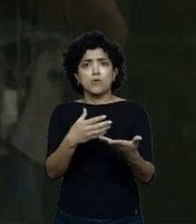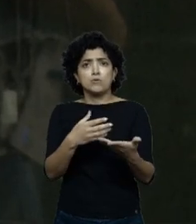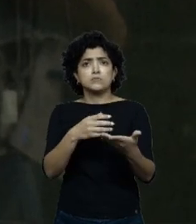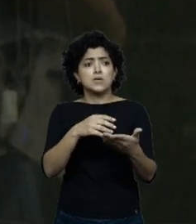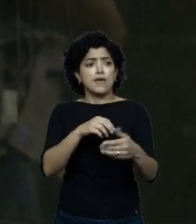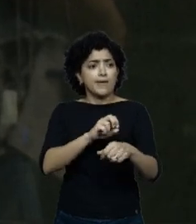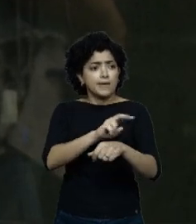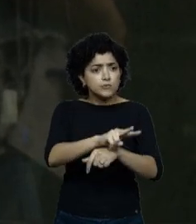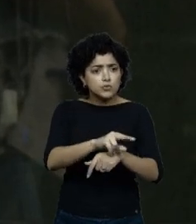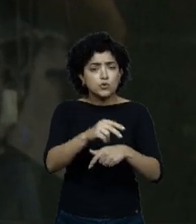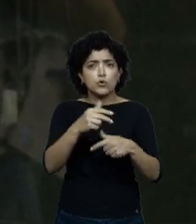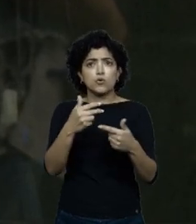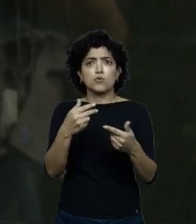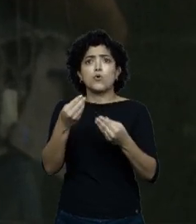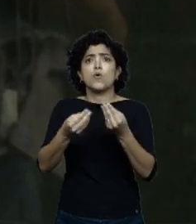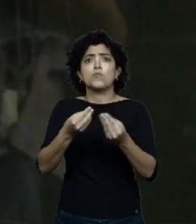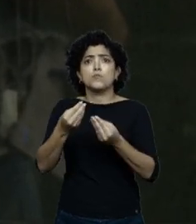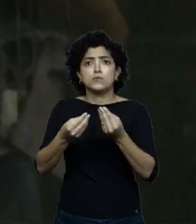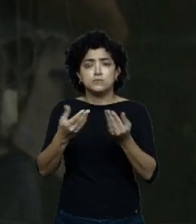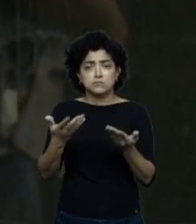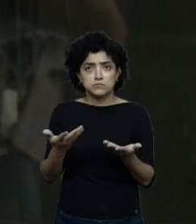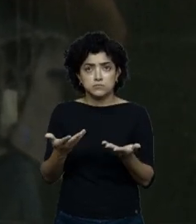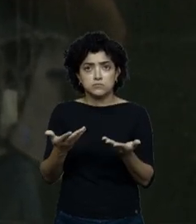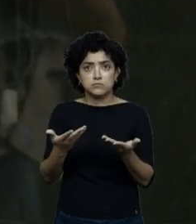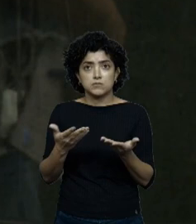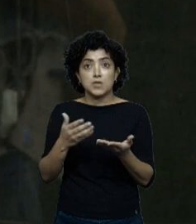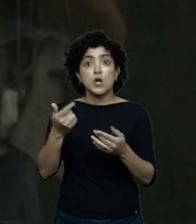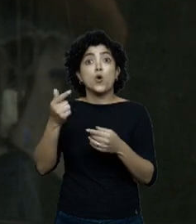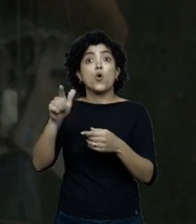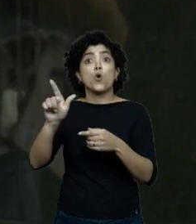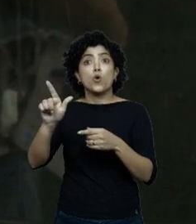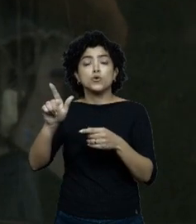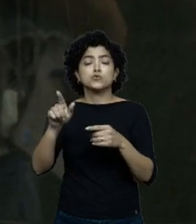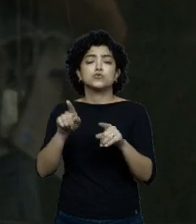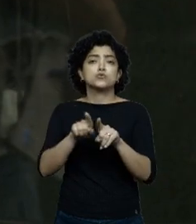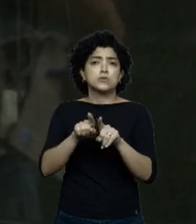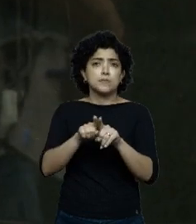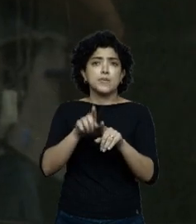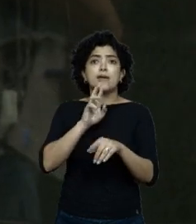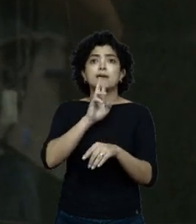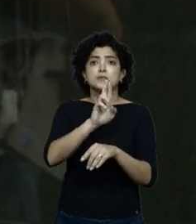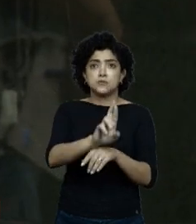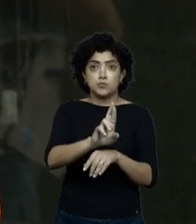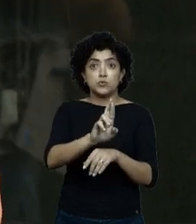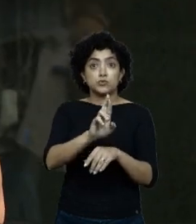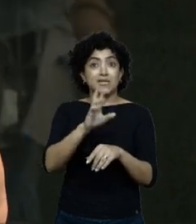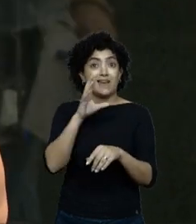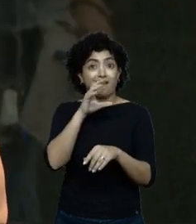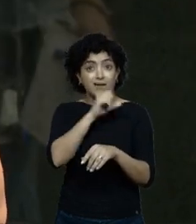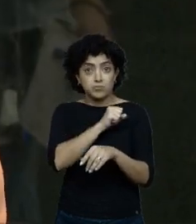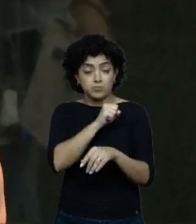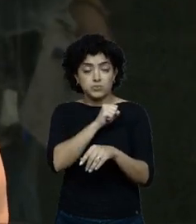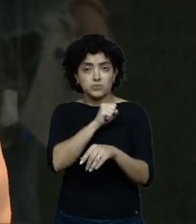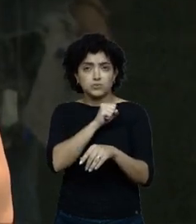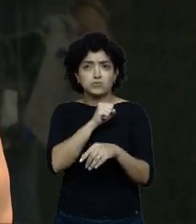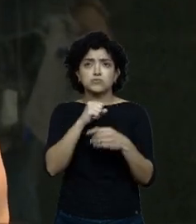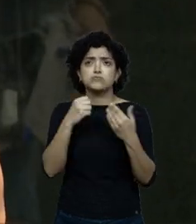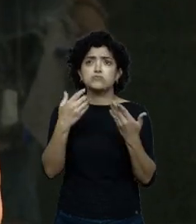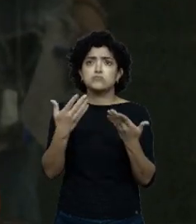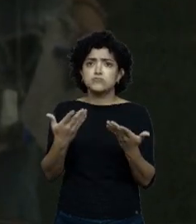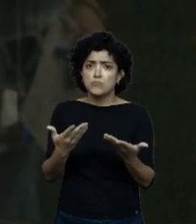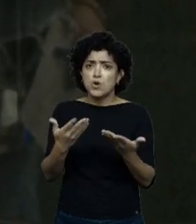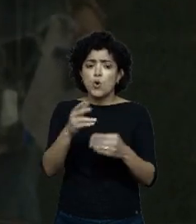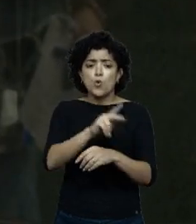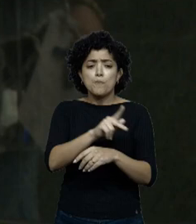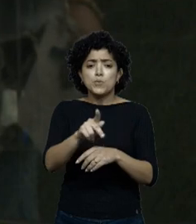para aquele determinado componente uma outra questão que a sede precisa responder e com urgência é como é que